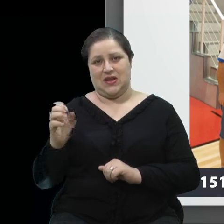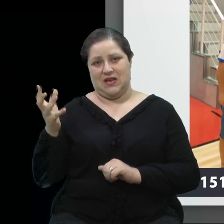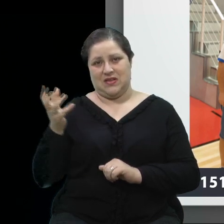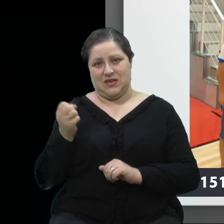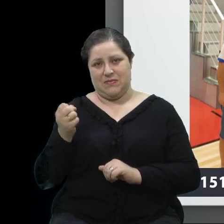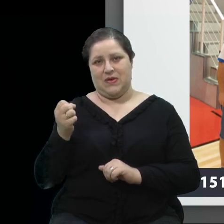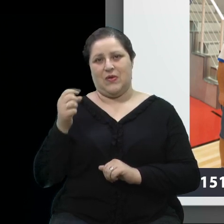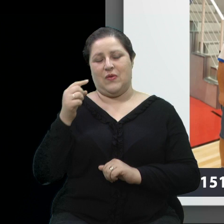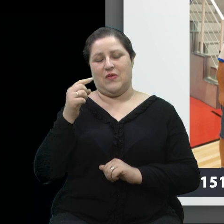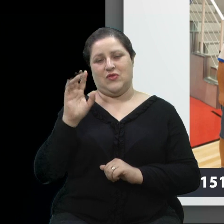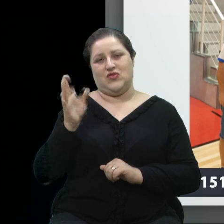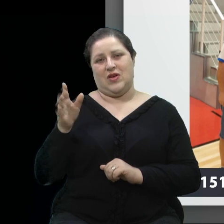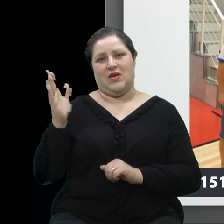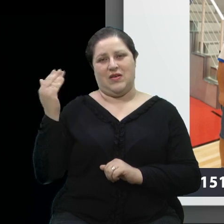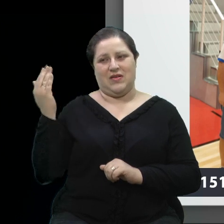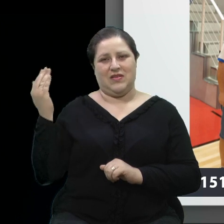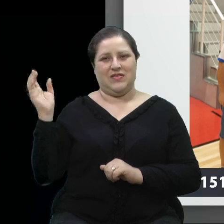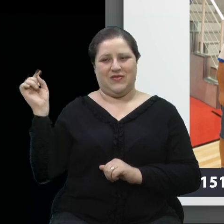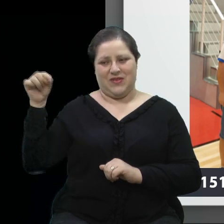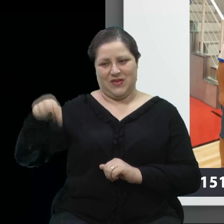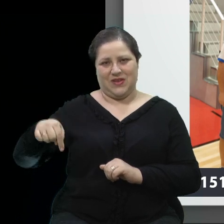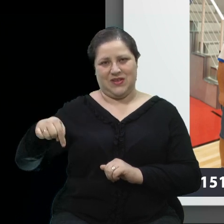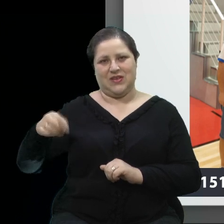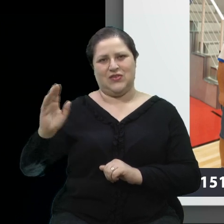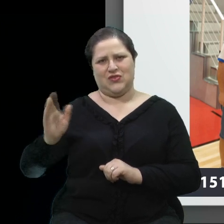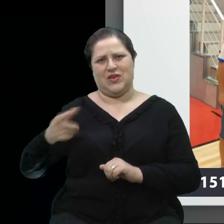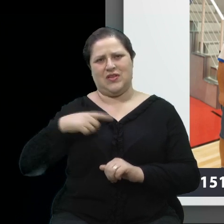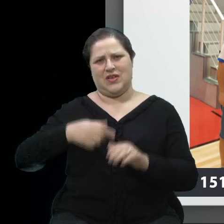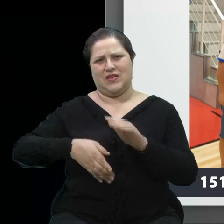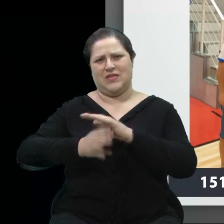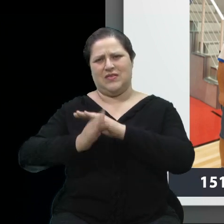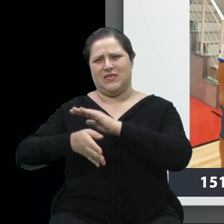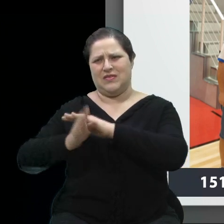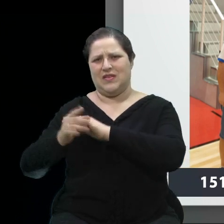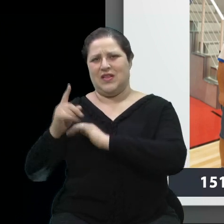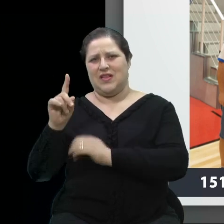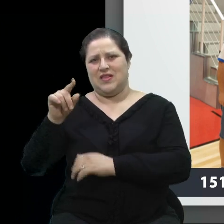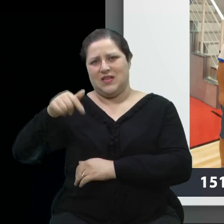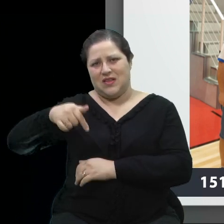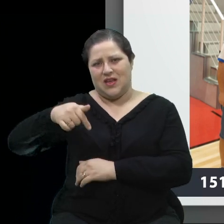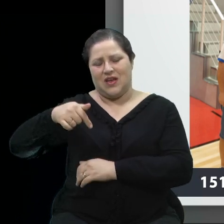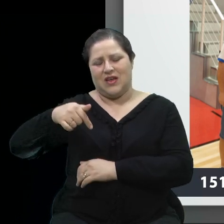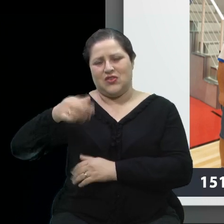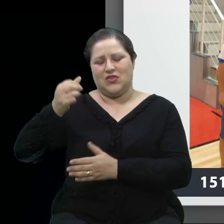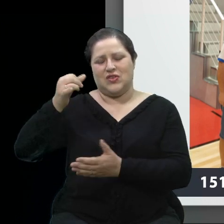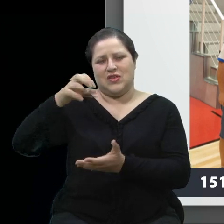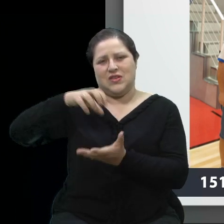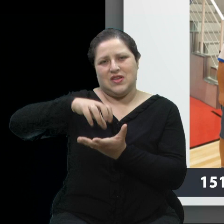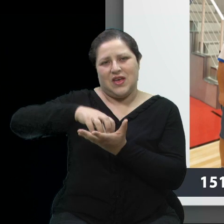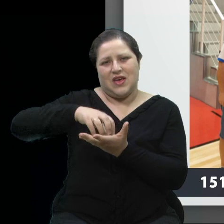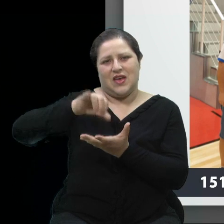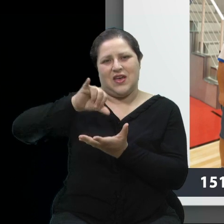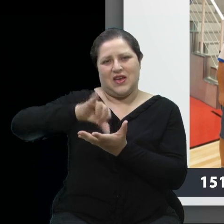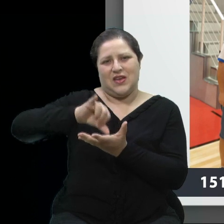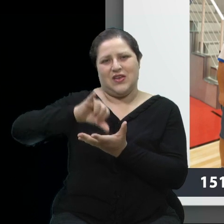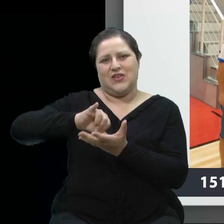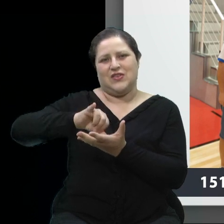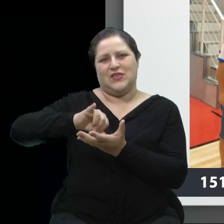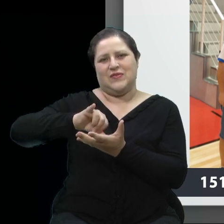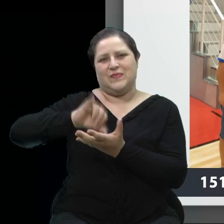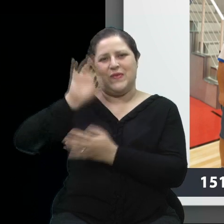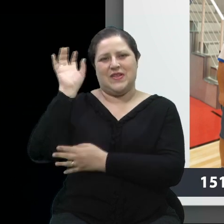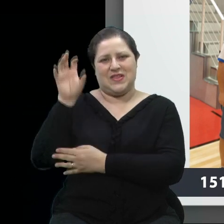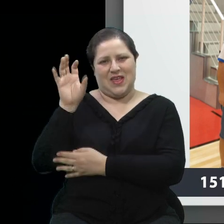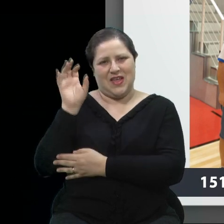esteve em Caxias. Ela tem um projeto que ela está visitando as 17 sedes do basquete no Brasil, já esteve em Caxias, fez turismo esportivo por aqui, conheceu